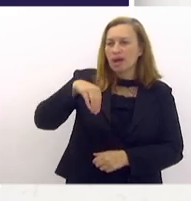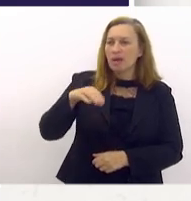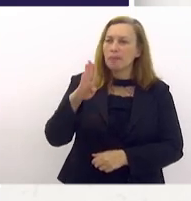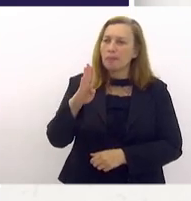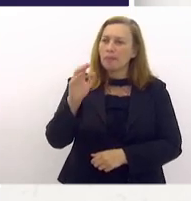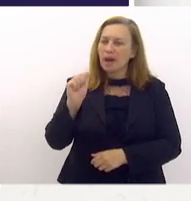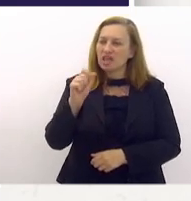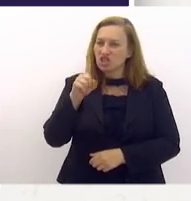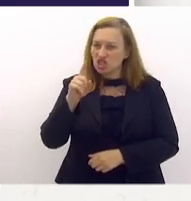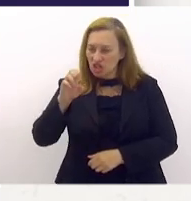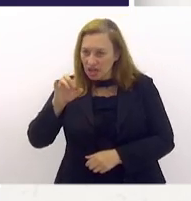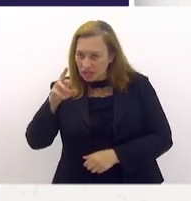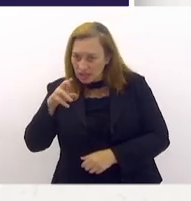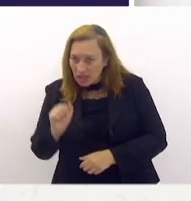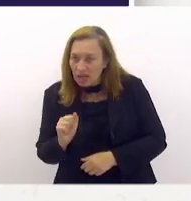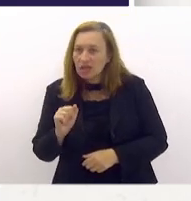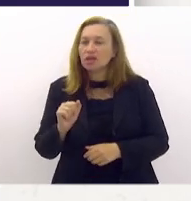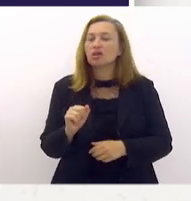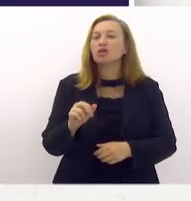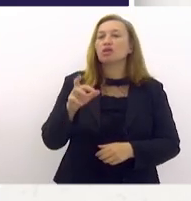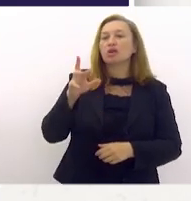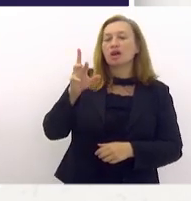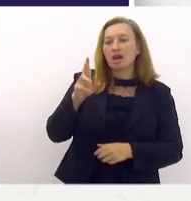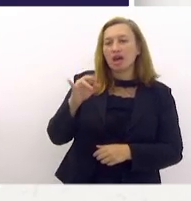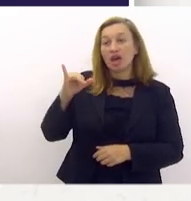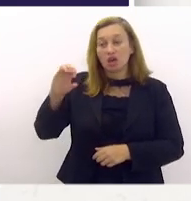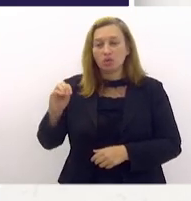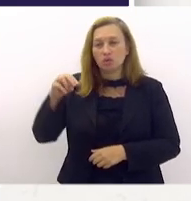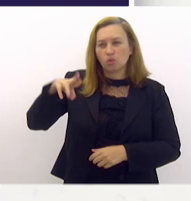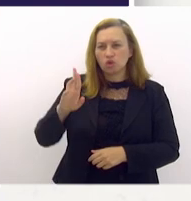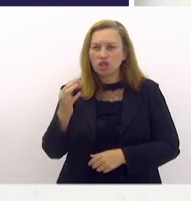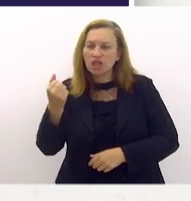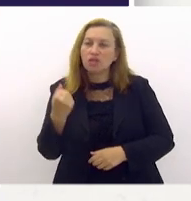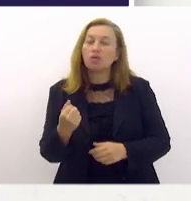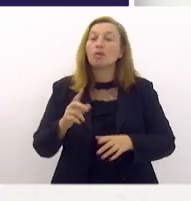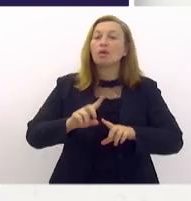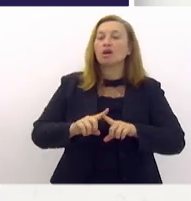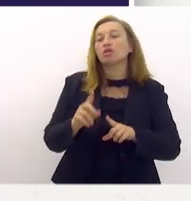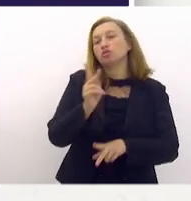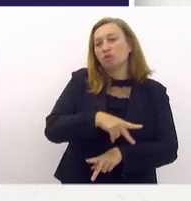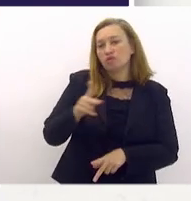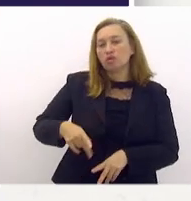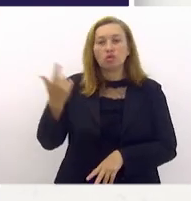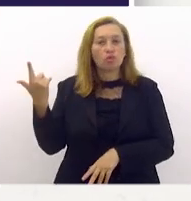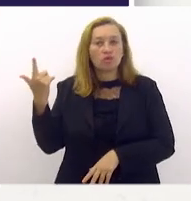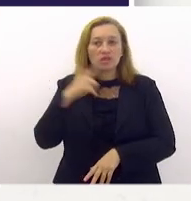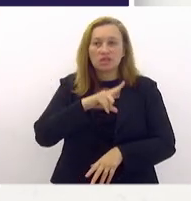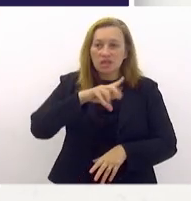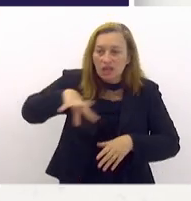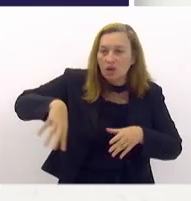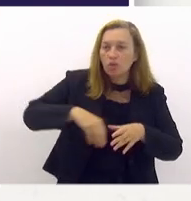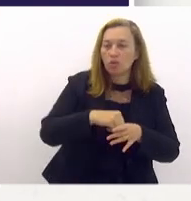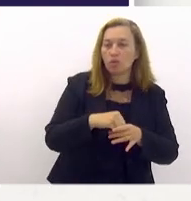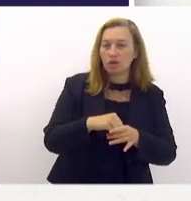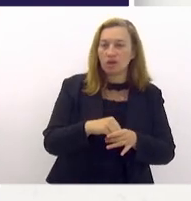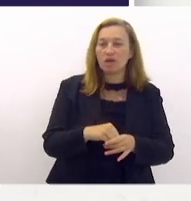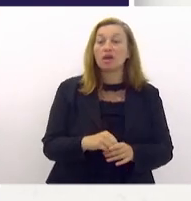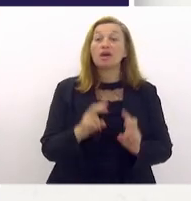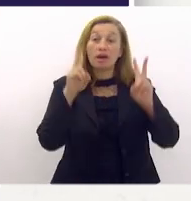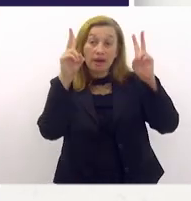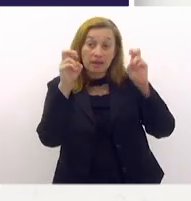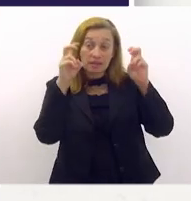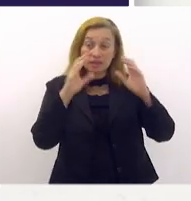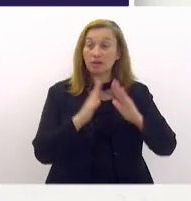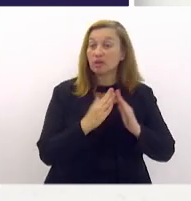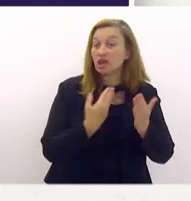disciplina de cidadania digital para que os professores consigam aplicar esse tema em sala de aula. A gente oferece mentoria, um